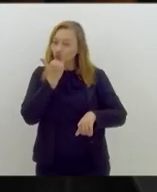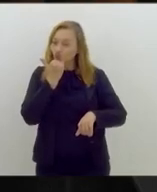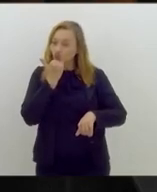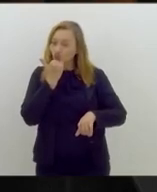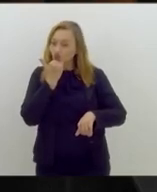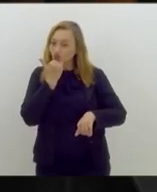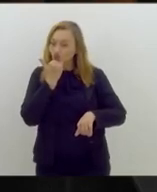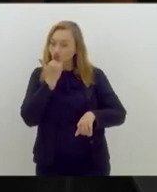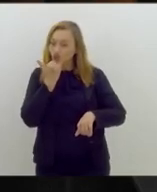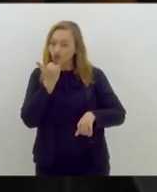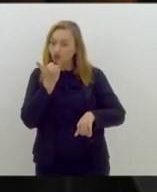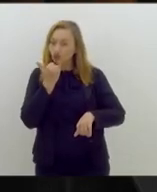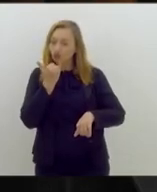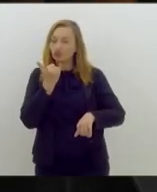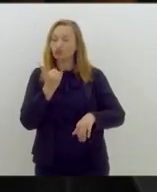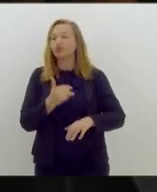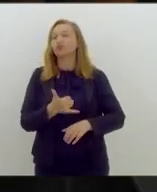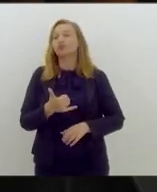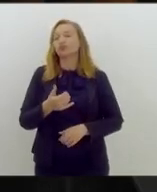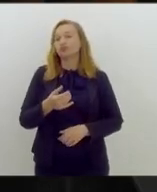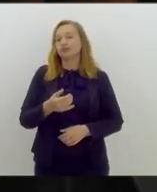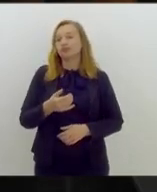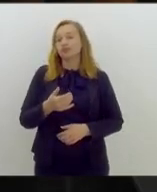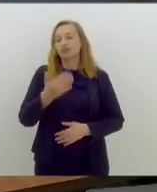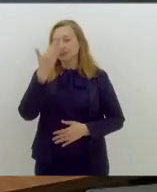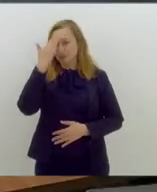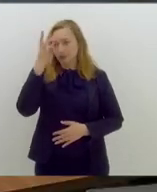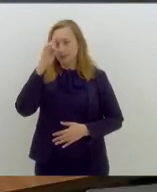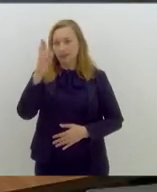ter ultrapassado meus 10 minutos Muito obrigado